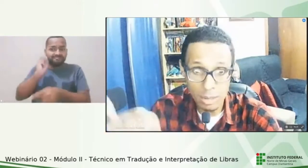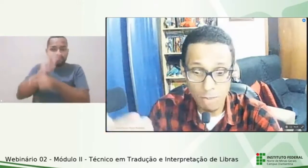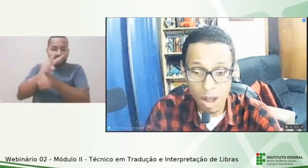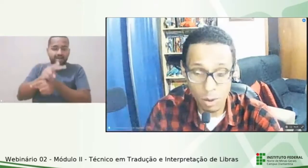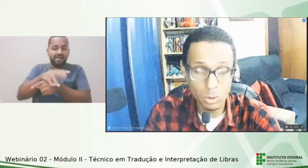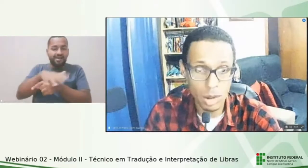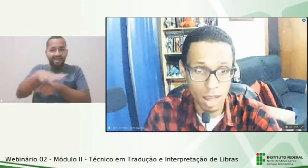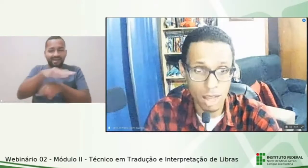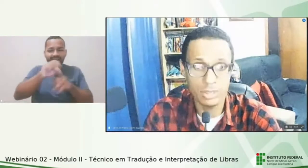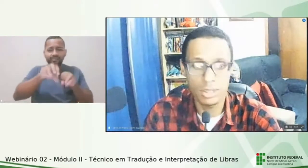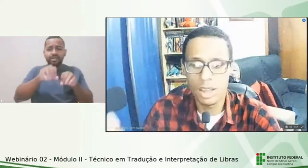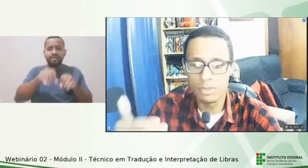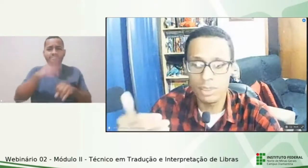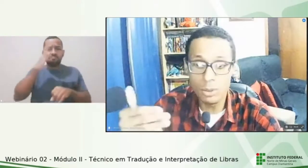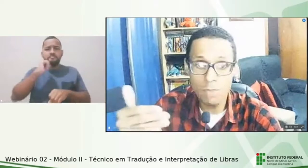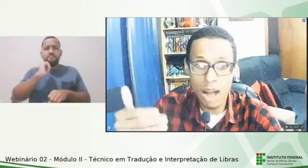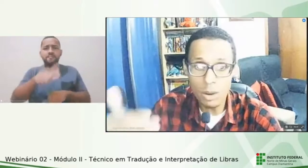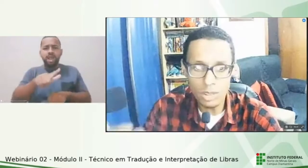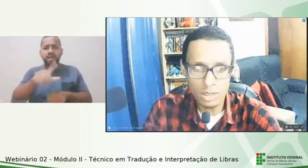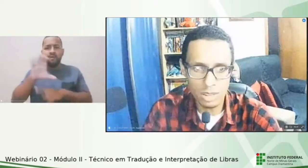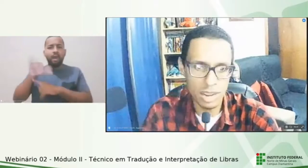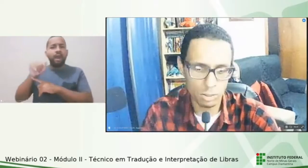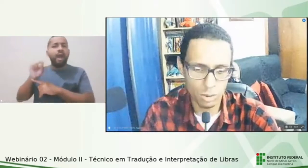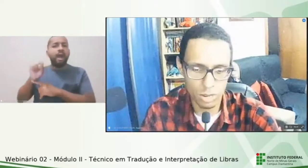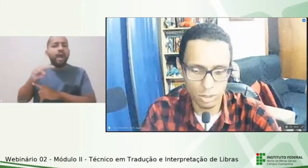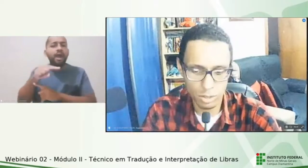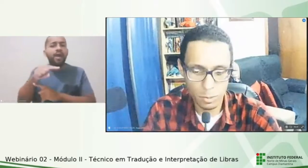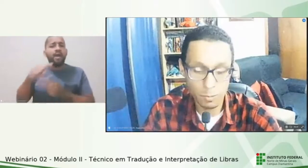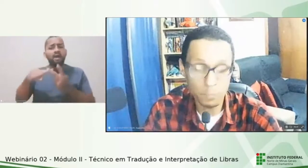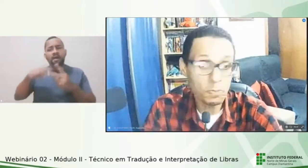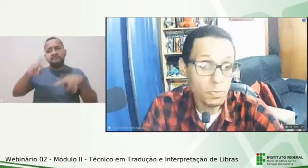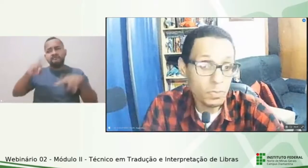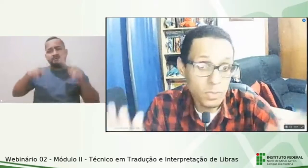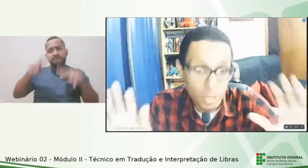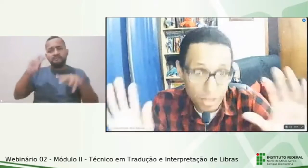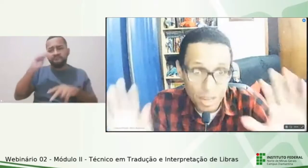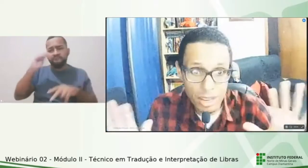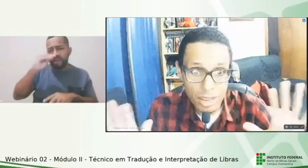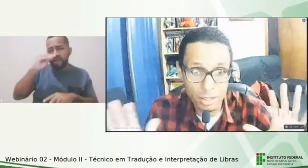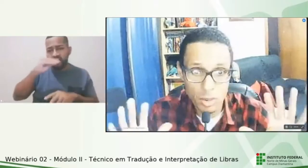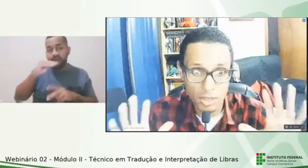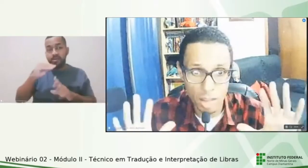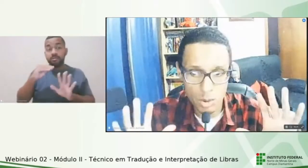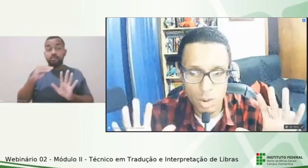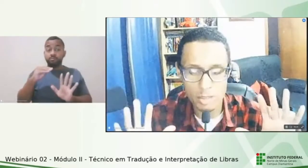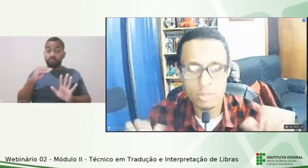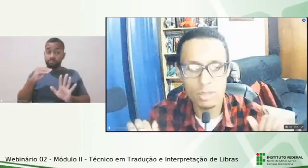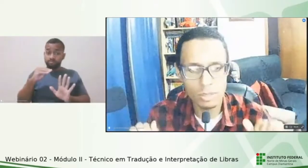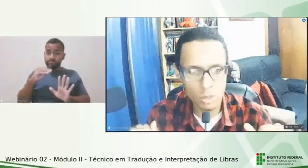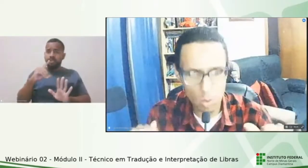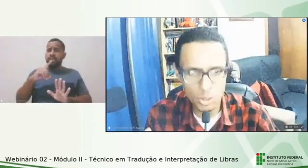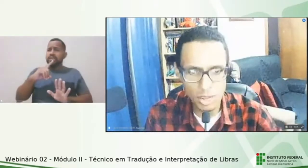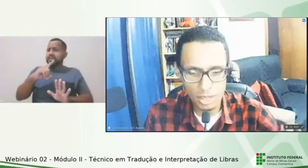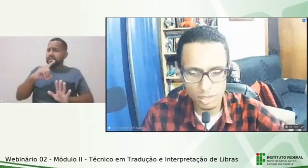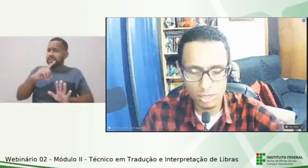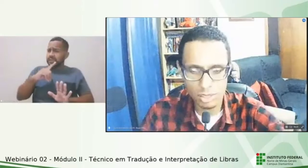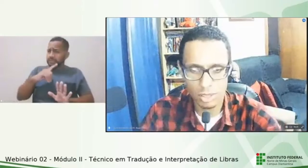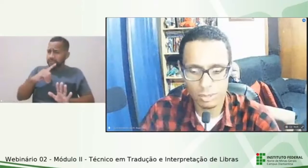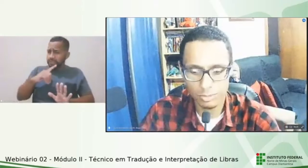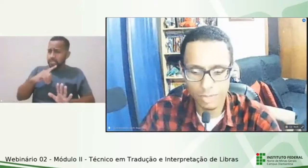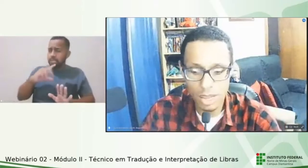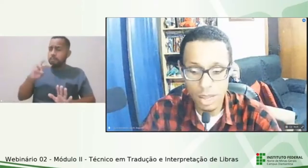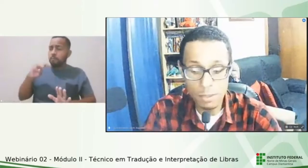falam mal do CAS, falam mal das avaliações. Tem as suas razões? Com certeza